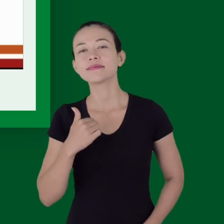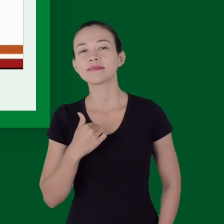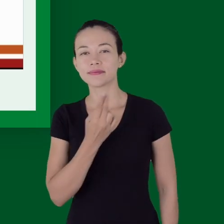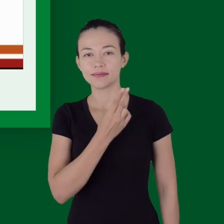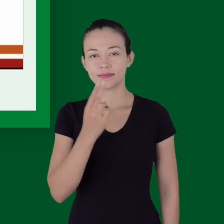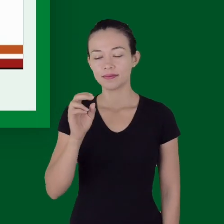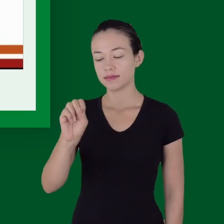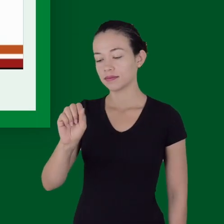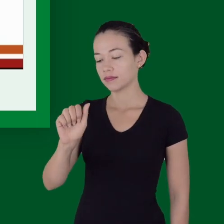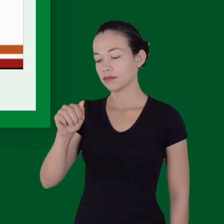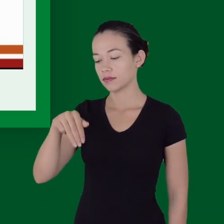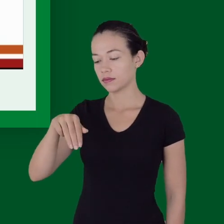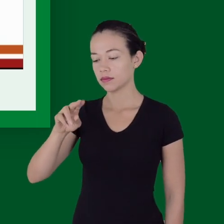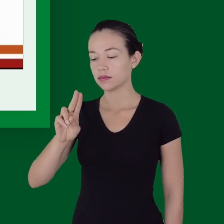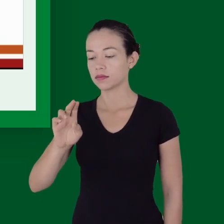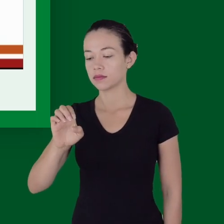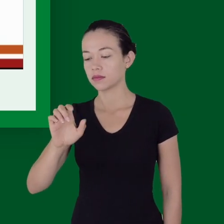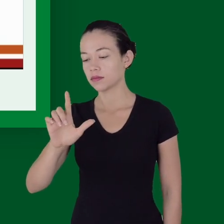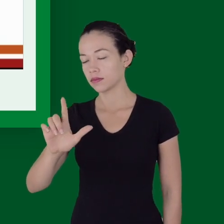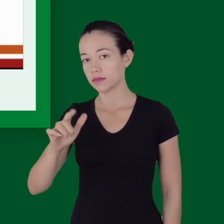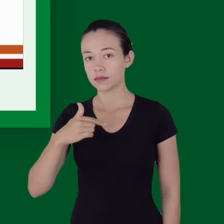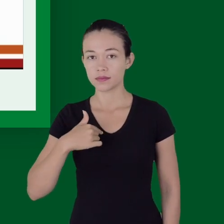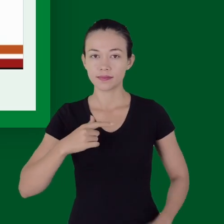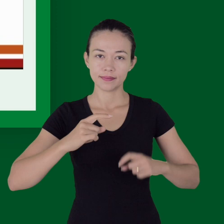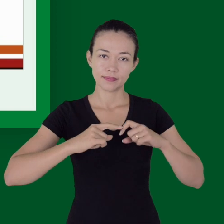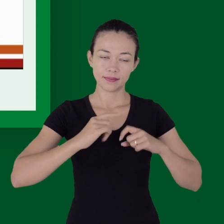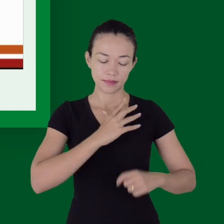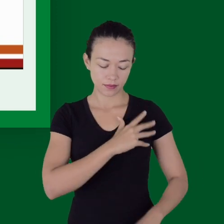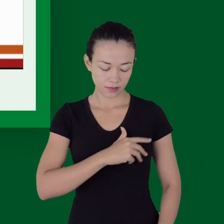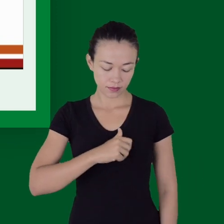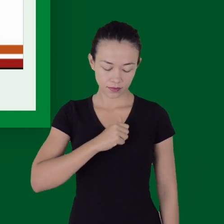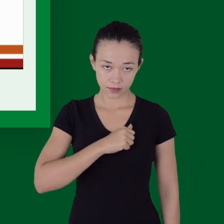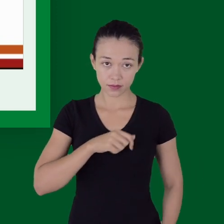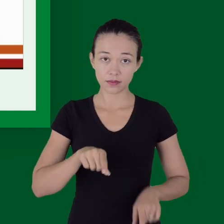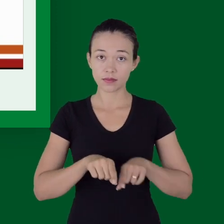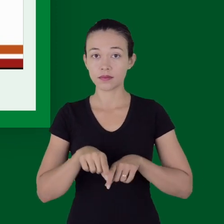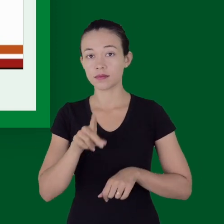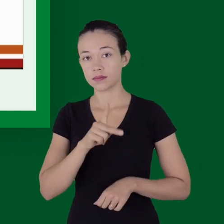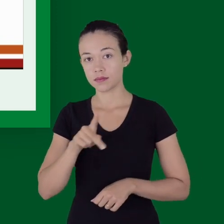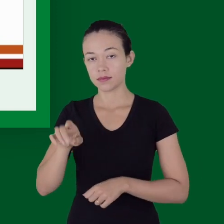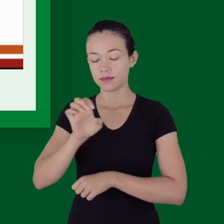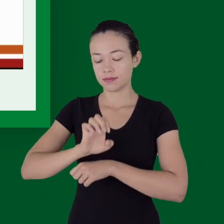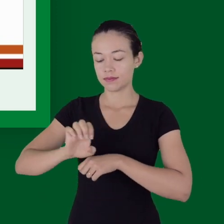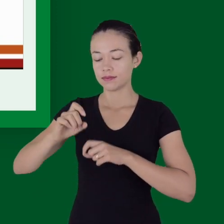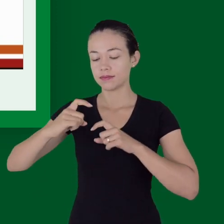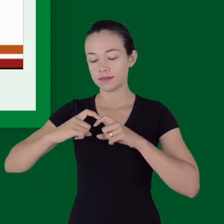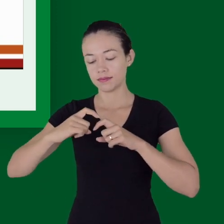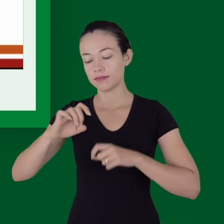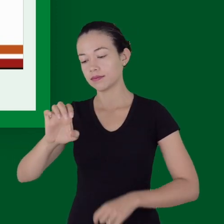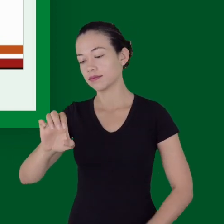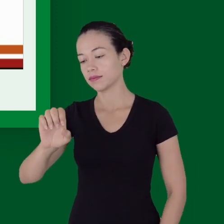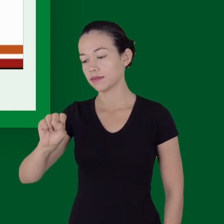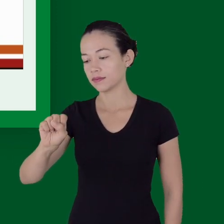Olá, meu nome é Samuel, eu sou médico do SAMU e preceptor do internato de medicina da